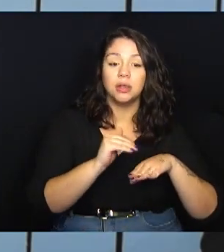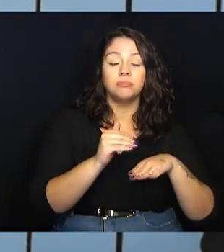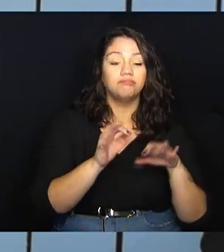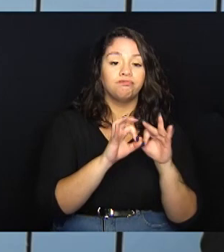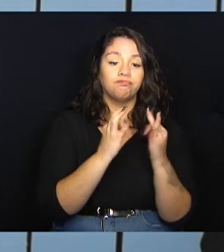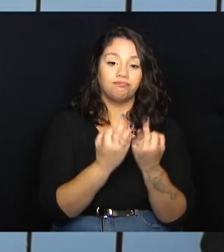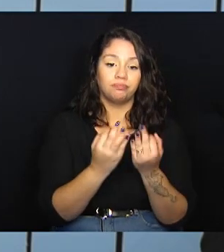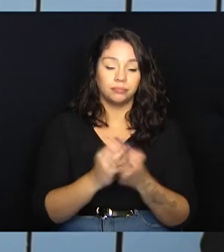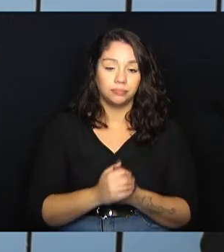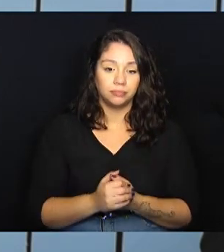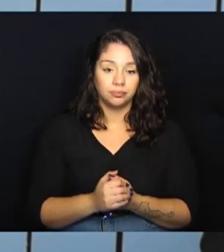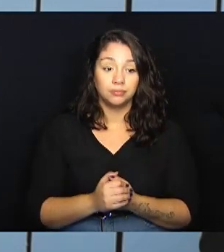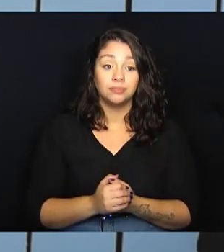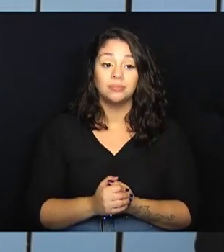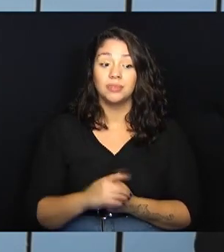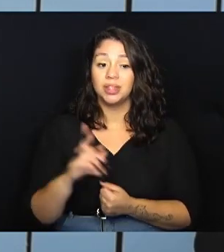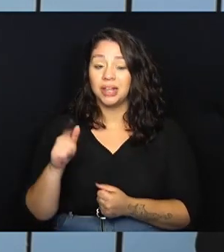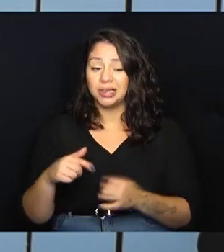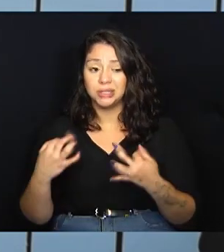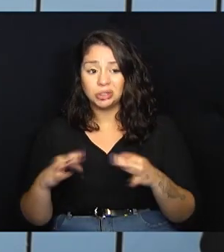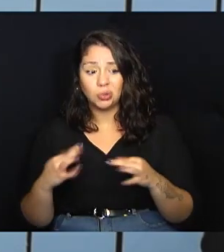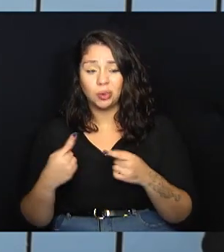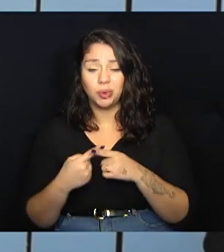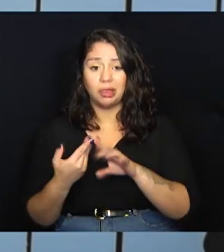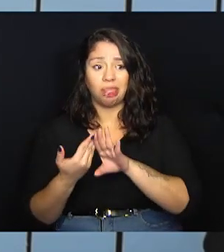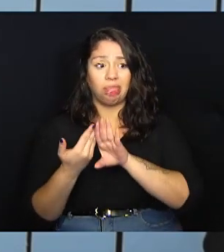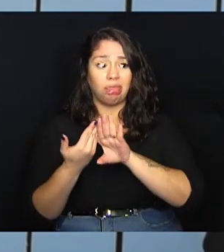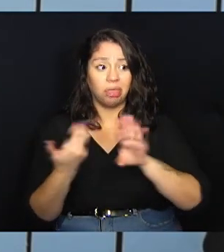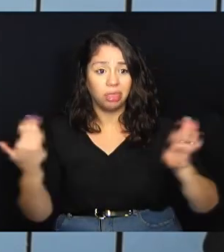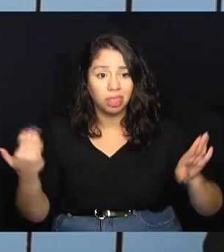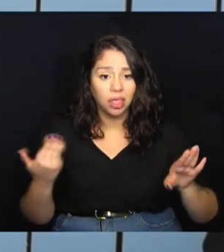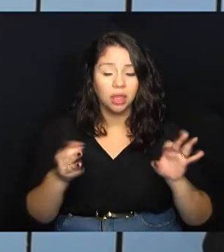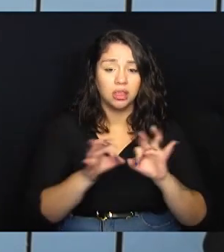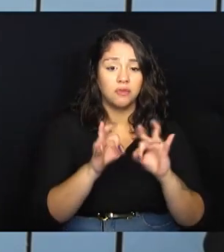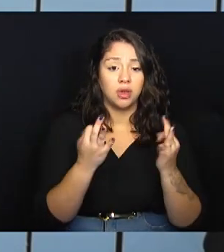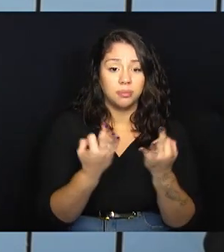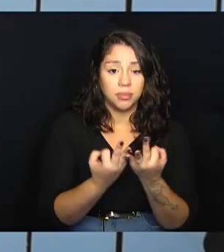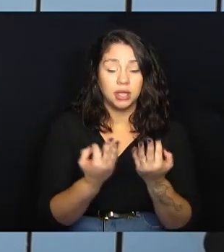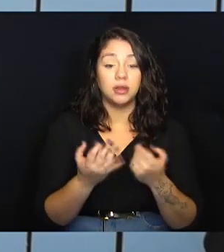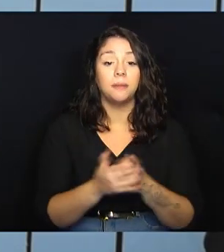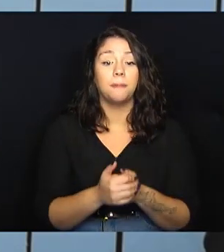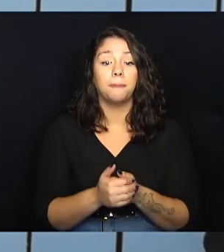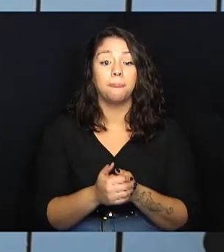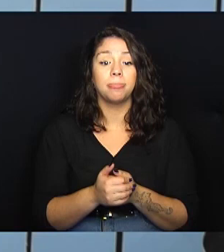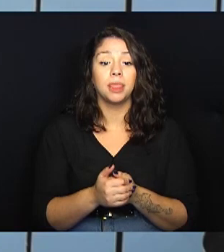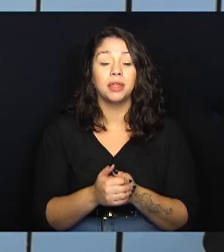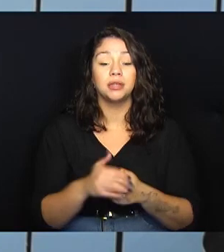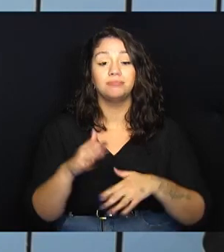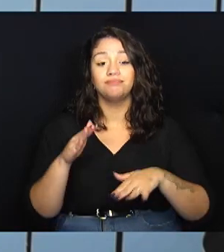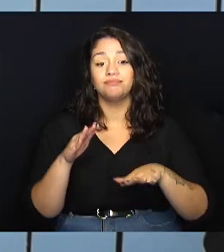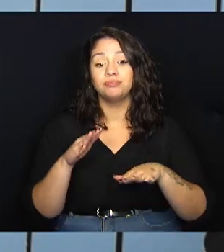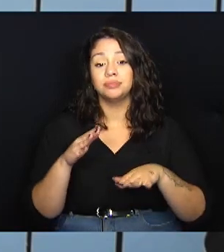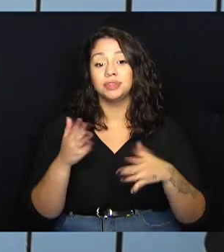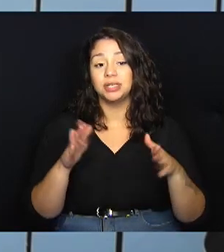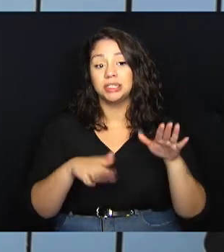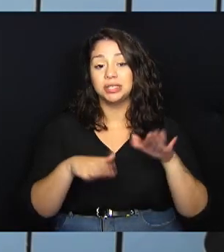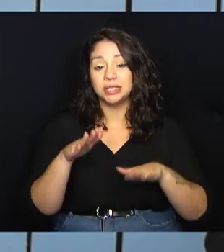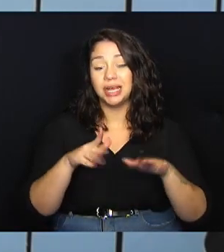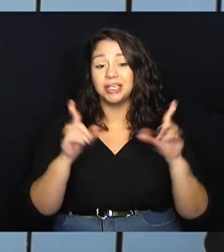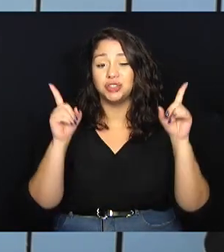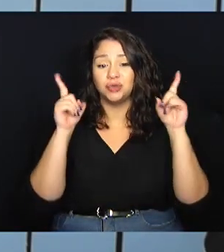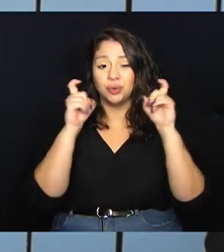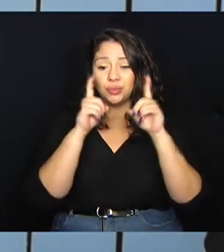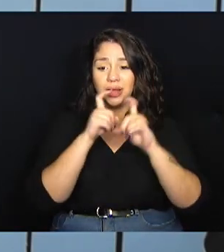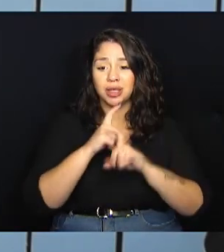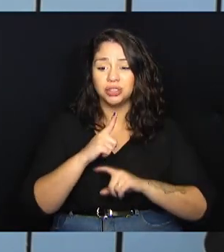Essa dor pelo afastamento, pelo distanciamento da família original, que por mais, Mirna, que dificuldade,